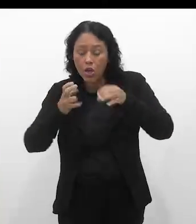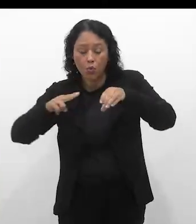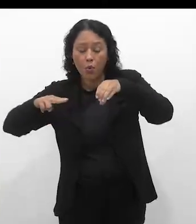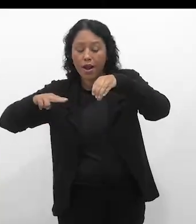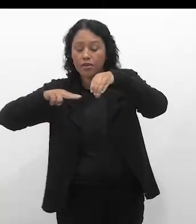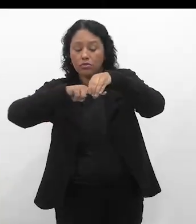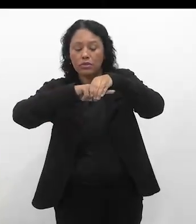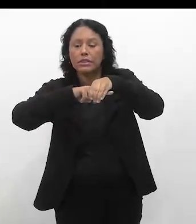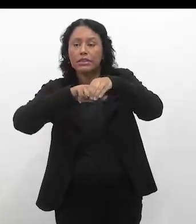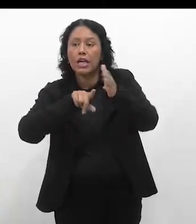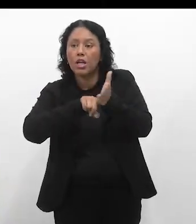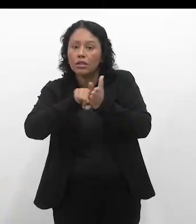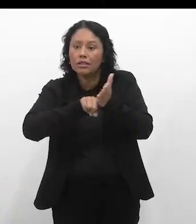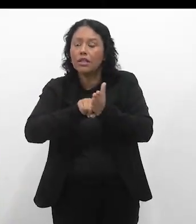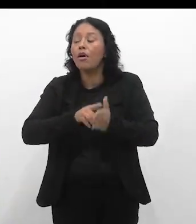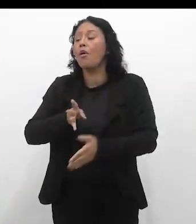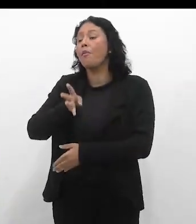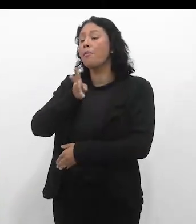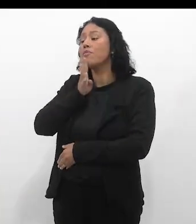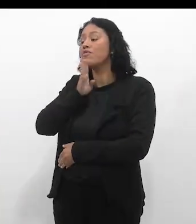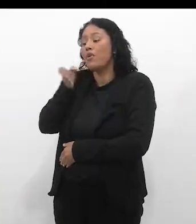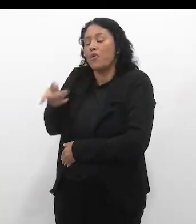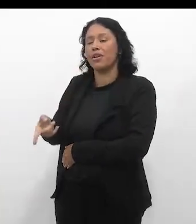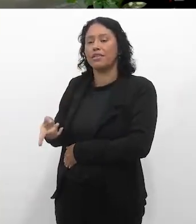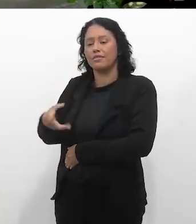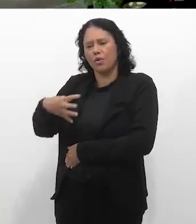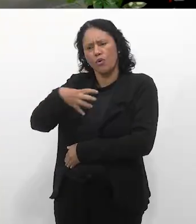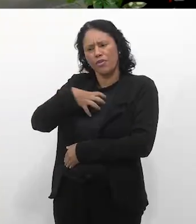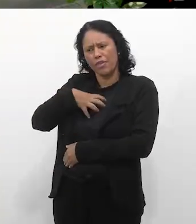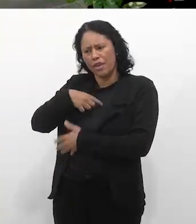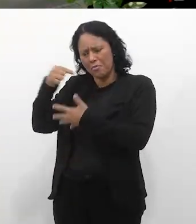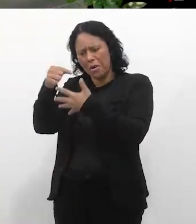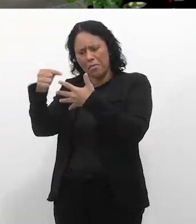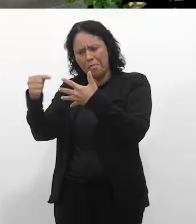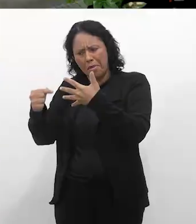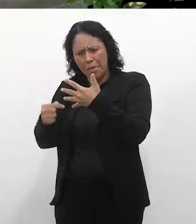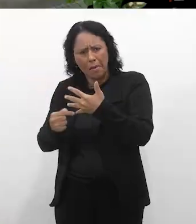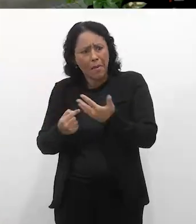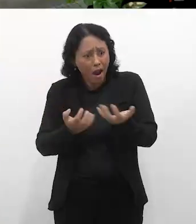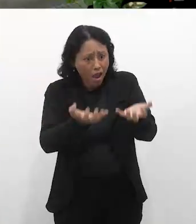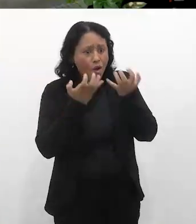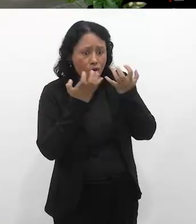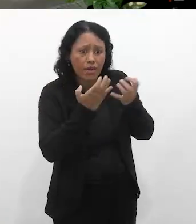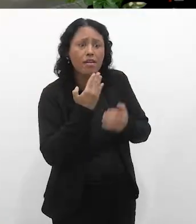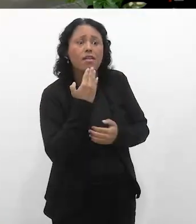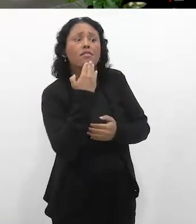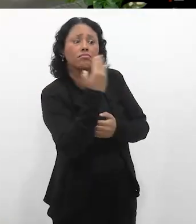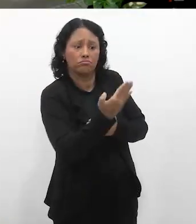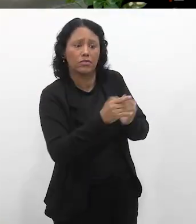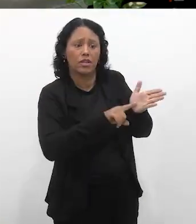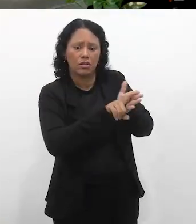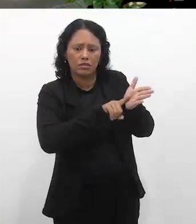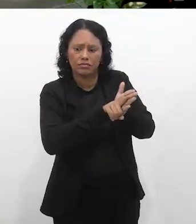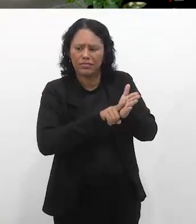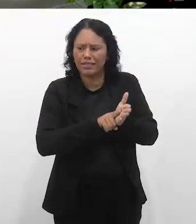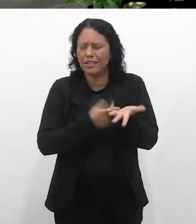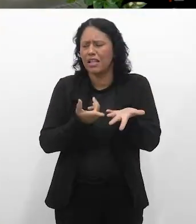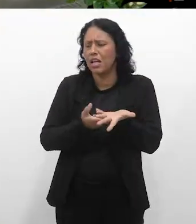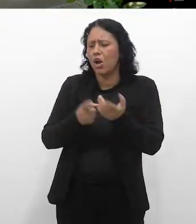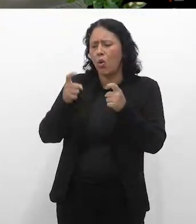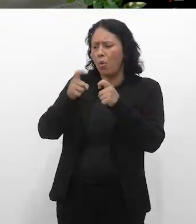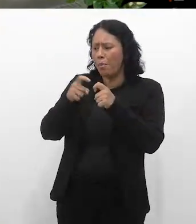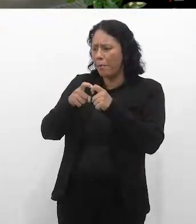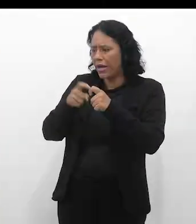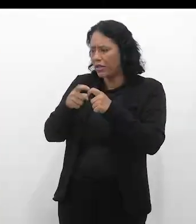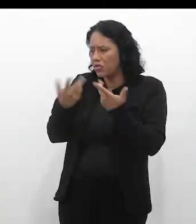uma ressonância. Porque já tem o Porque conhecimento. eu tenho esses sintomas, eu quero esse exame. Tem o médico que é